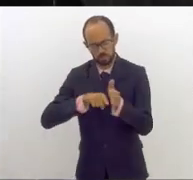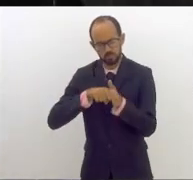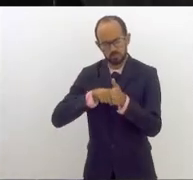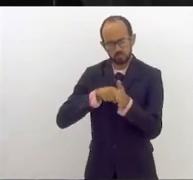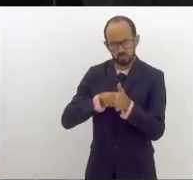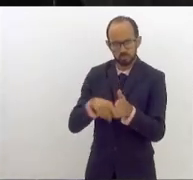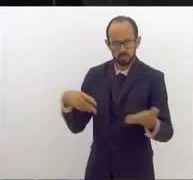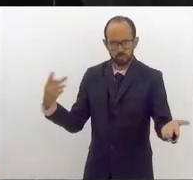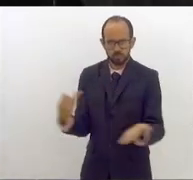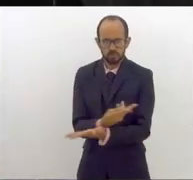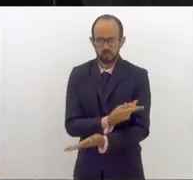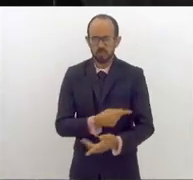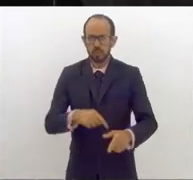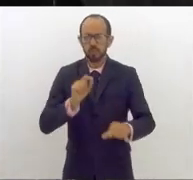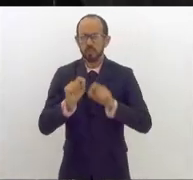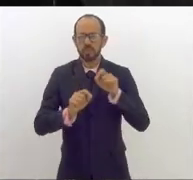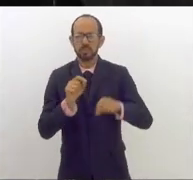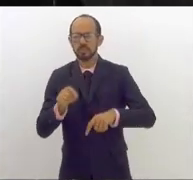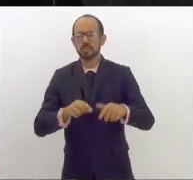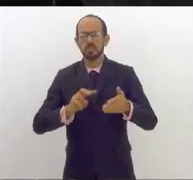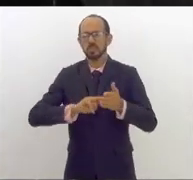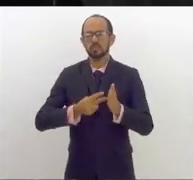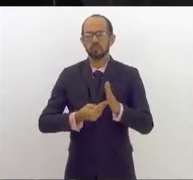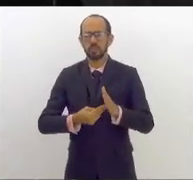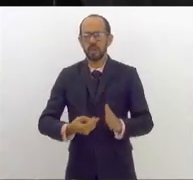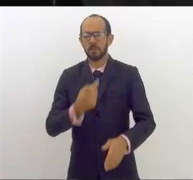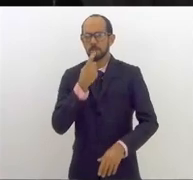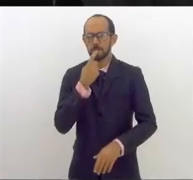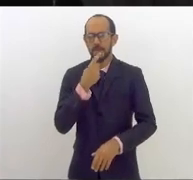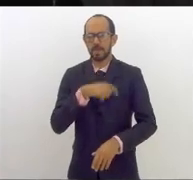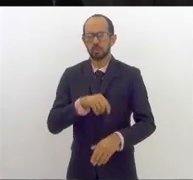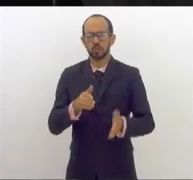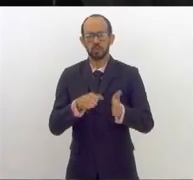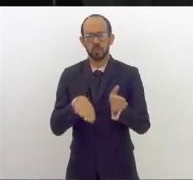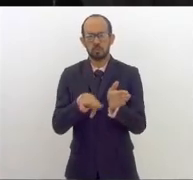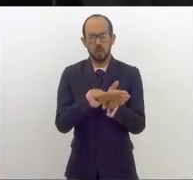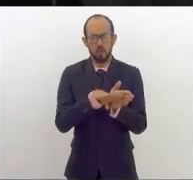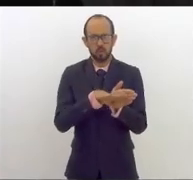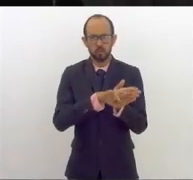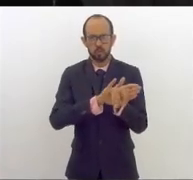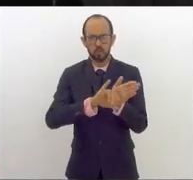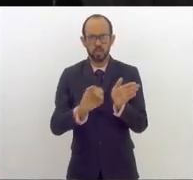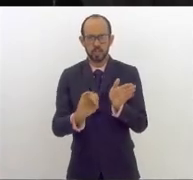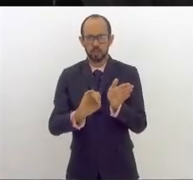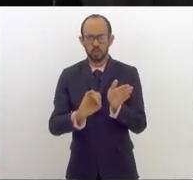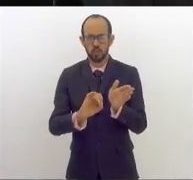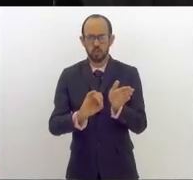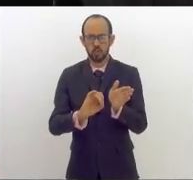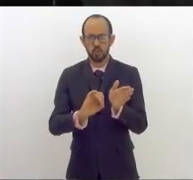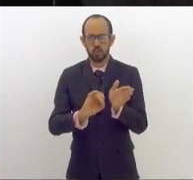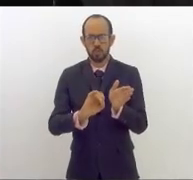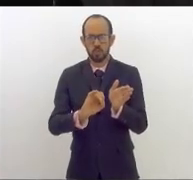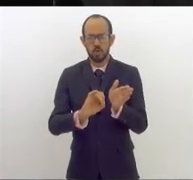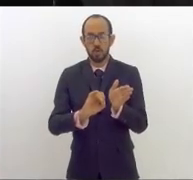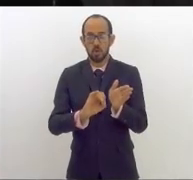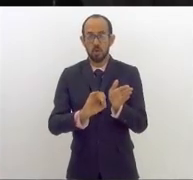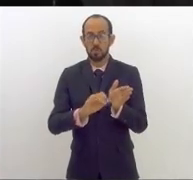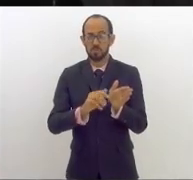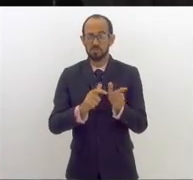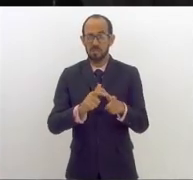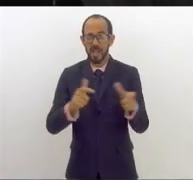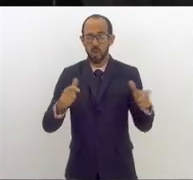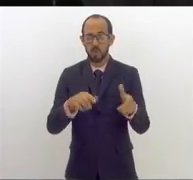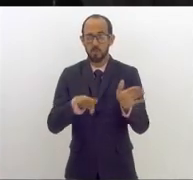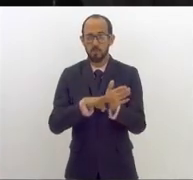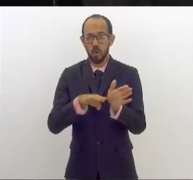fato o que significa nós termos pertinho do porto do Rio um dos maiores portos do Brasil essa quantidade de embarcações abandonadas